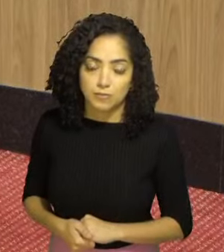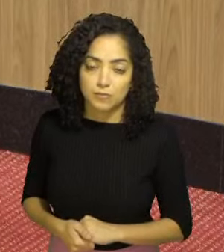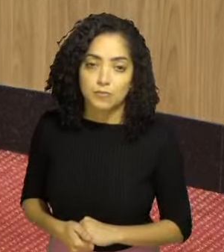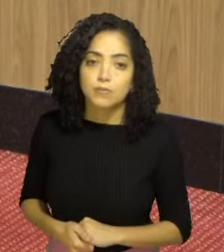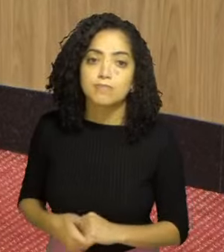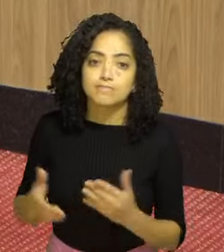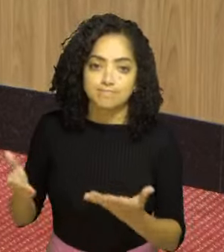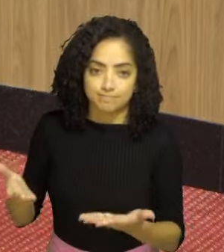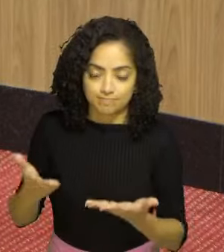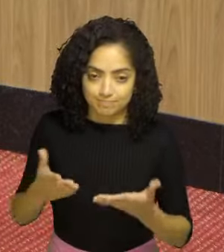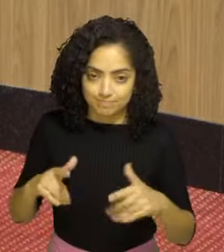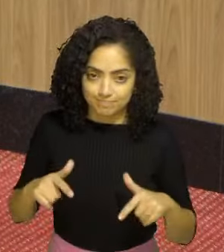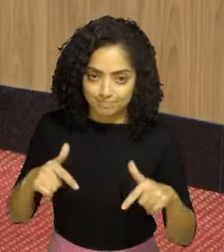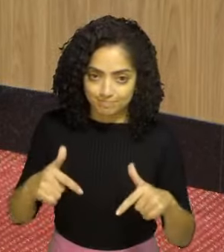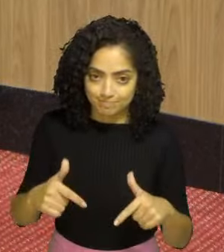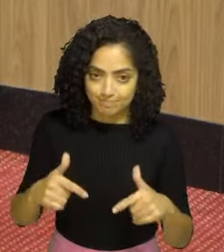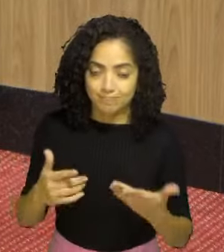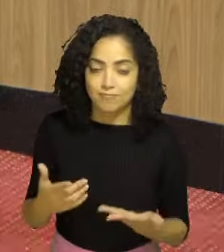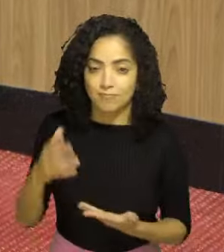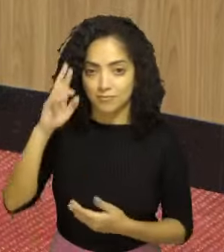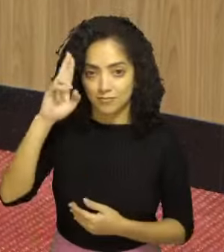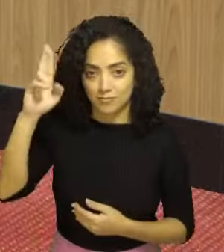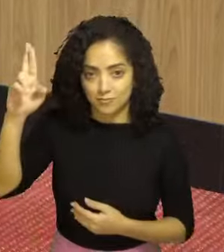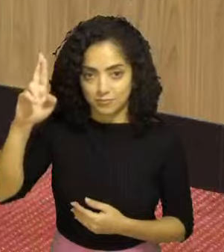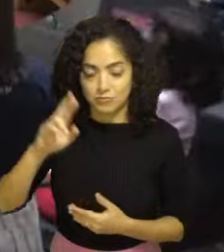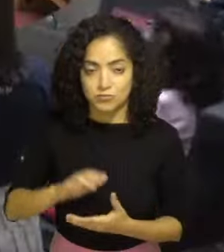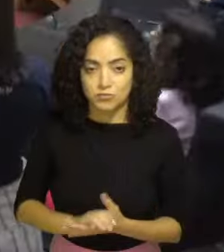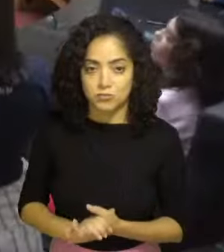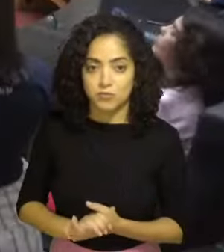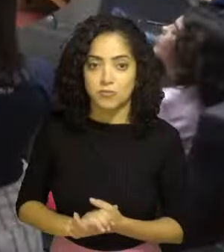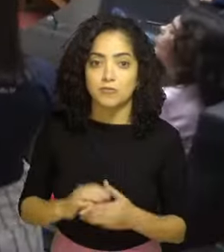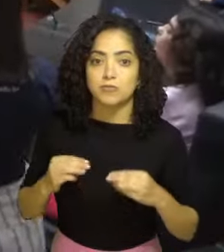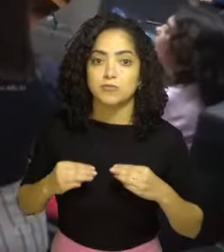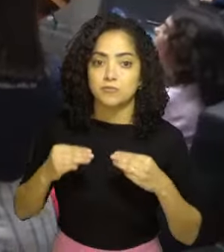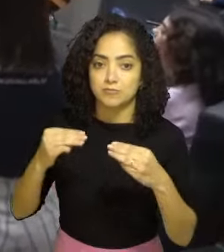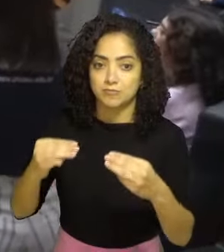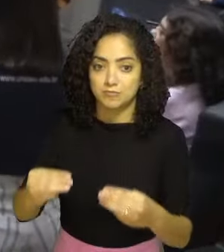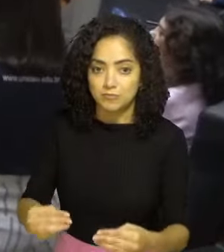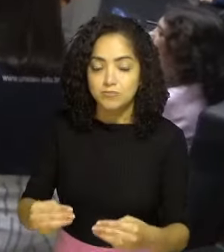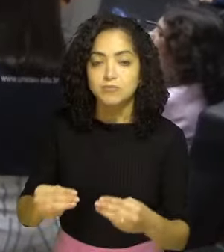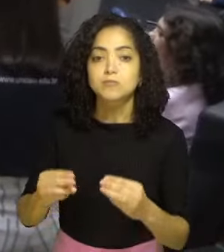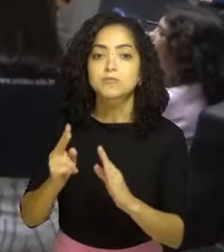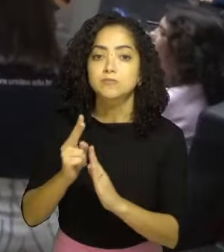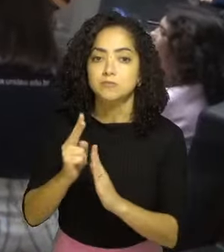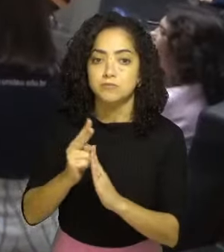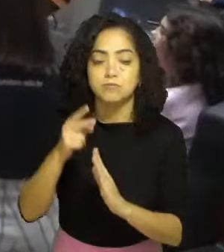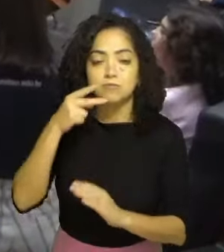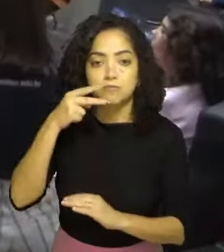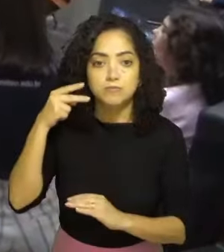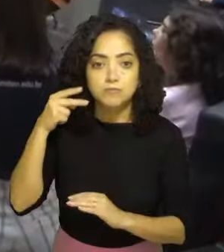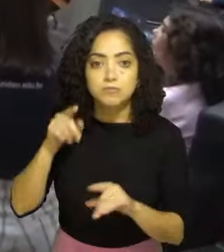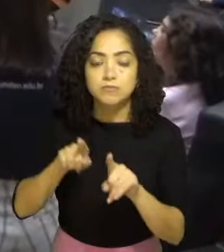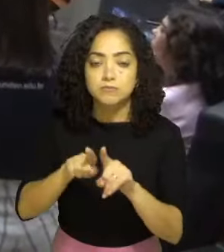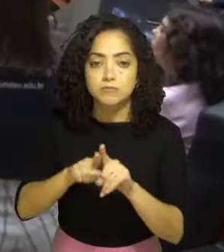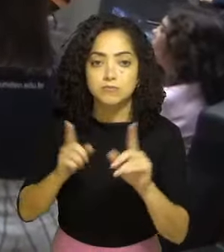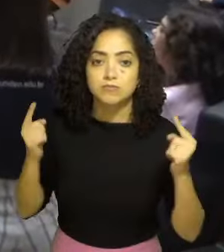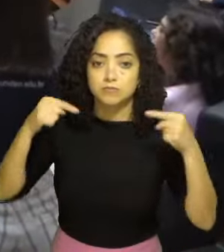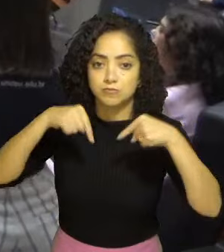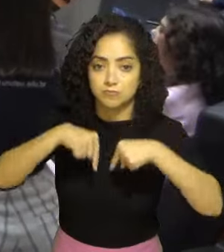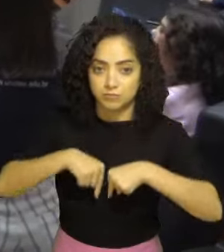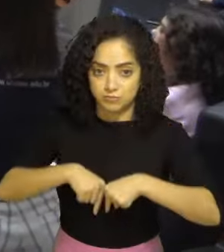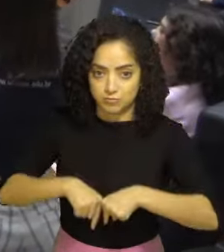Convidamos para receber a homenagem à chefe de gabinete do Ministério dos Povos Indígenas e doutoranda em Antropologia Social da